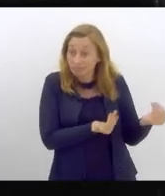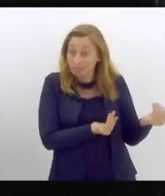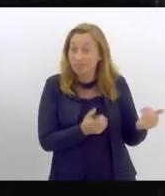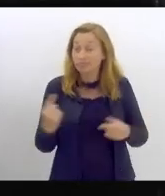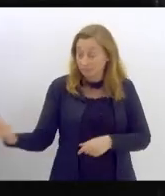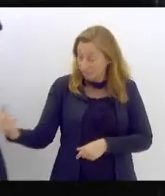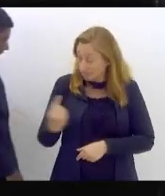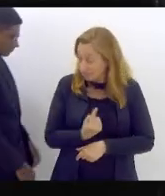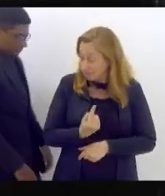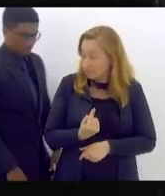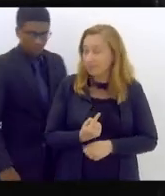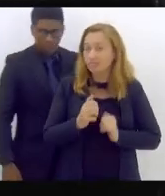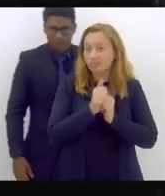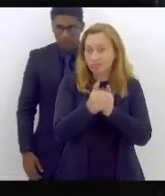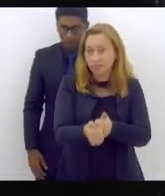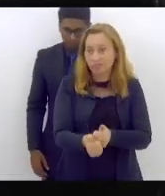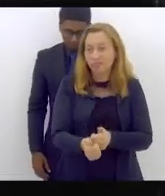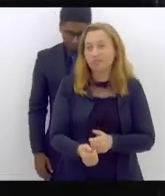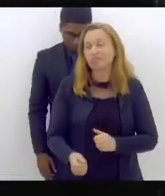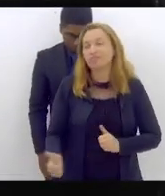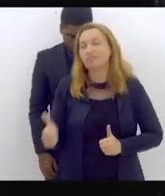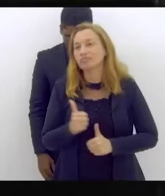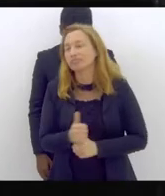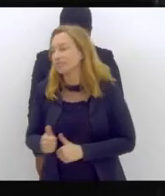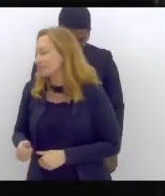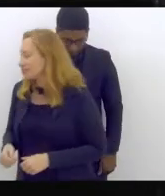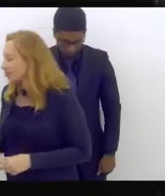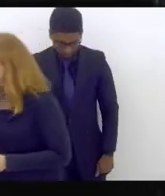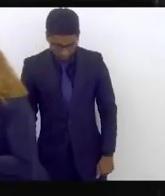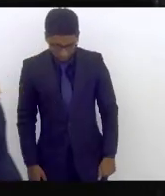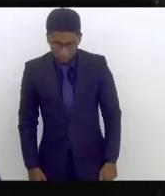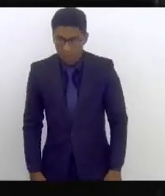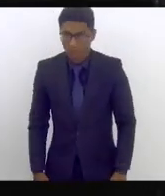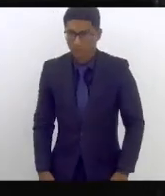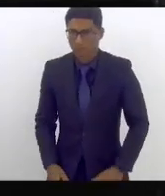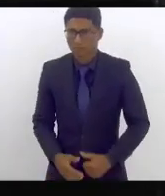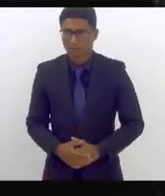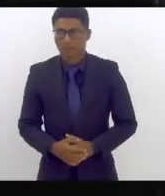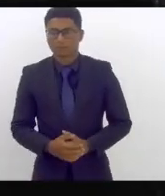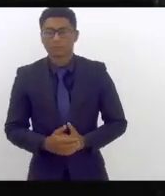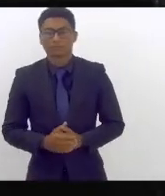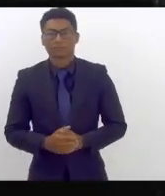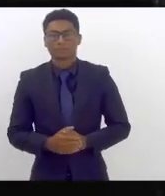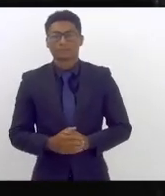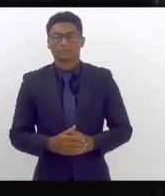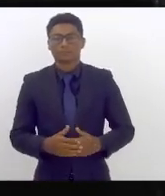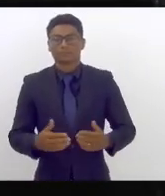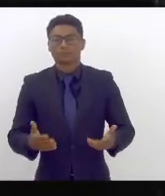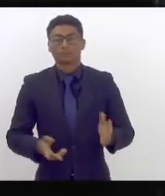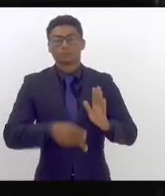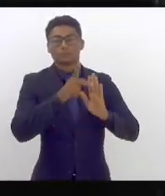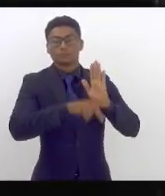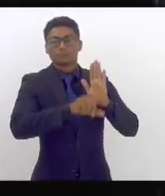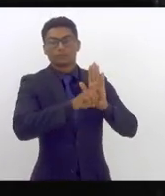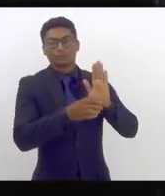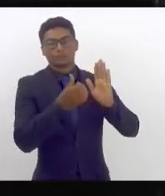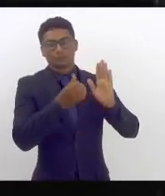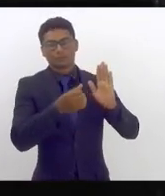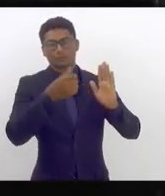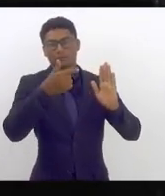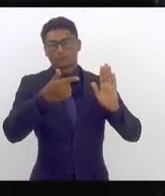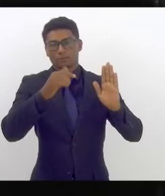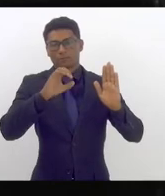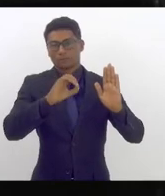vieram acompanhar o projeto de lei 6.200 a que trata não é de um projeto